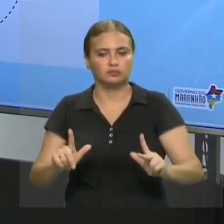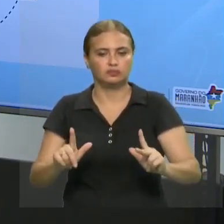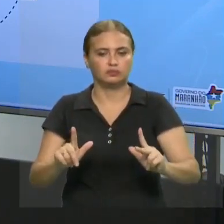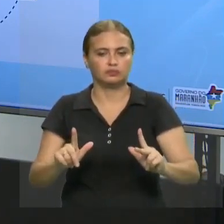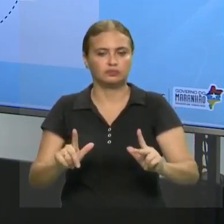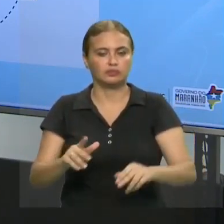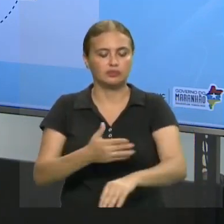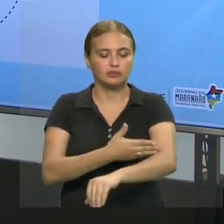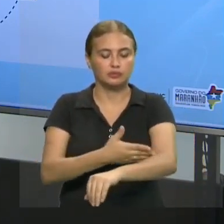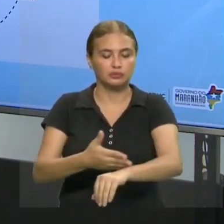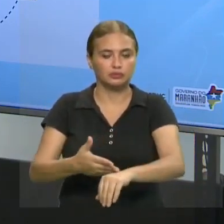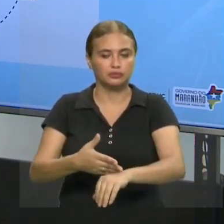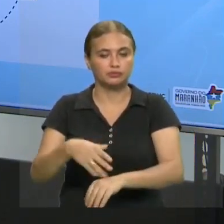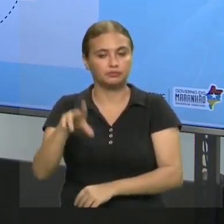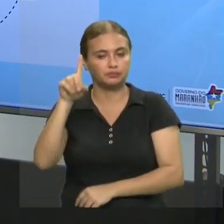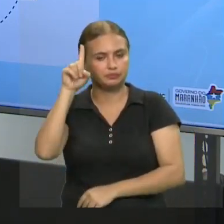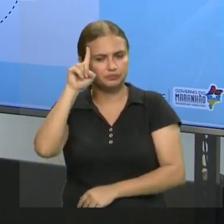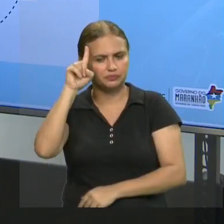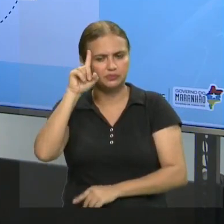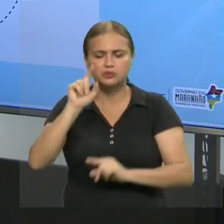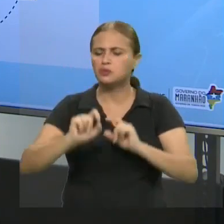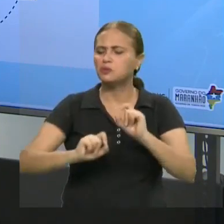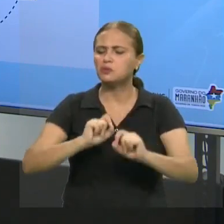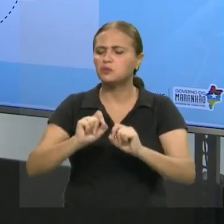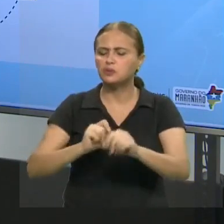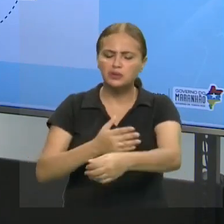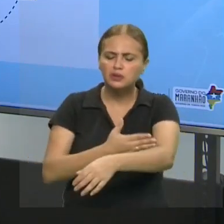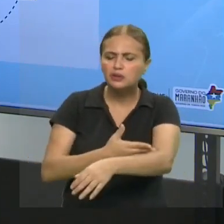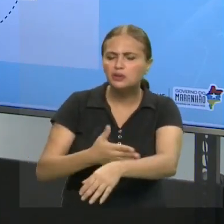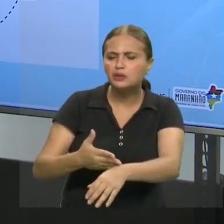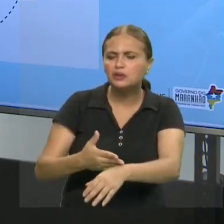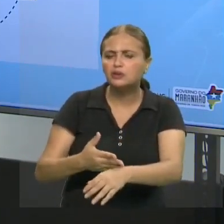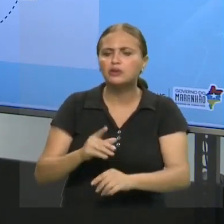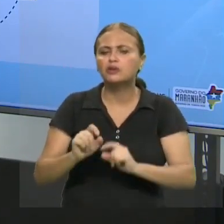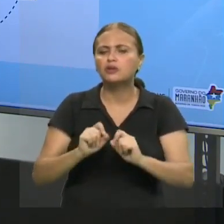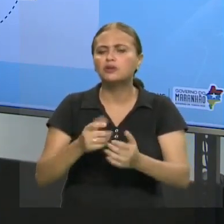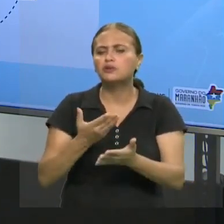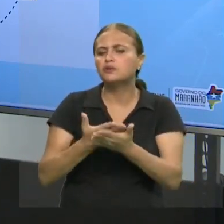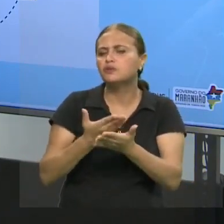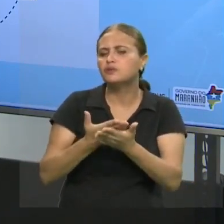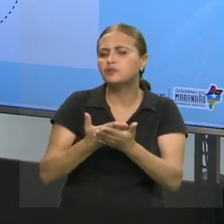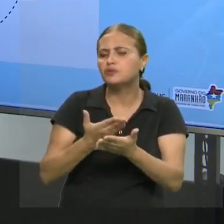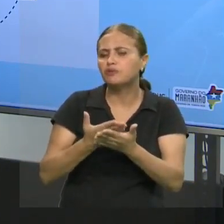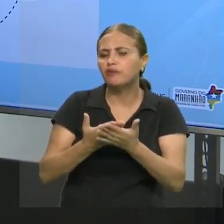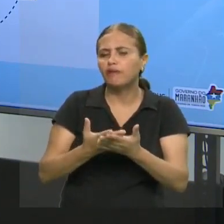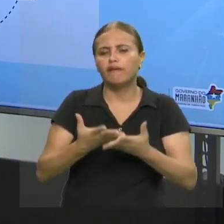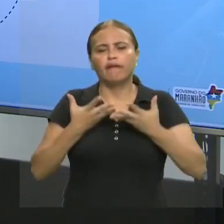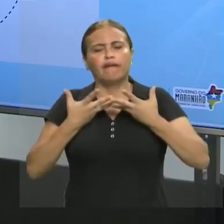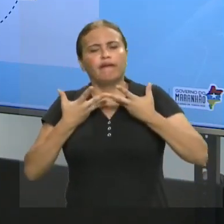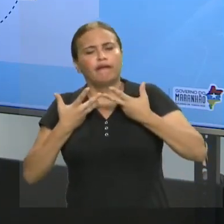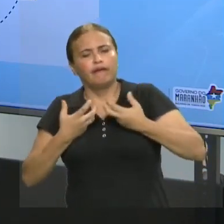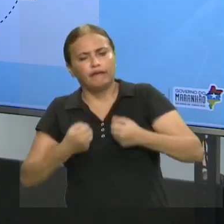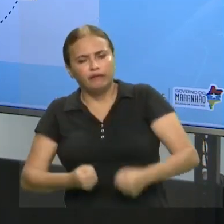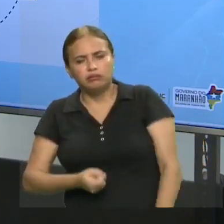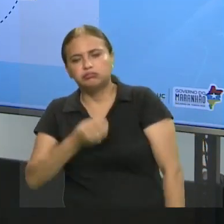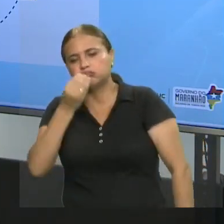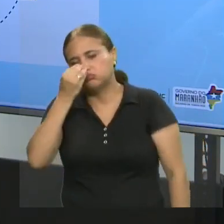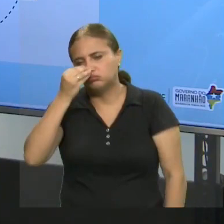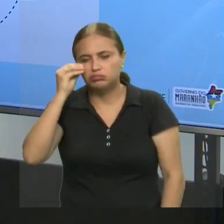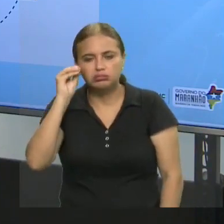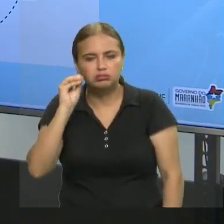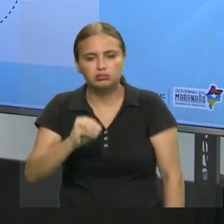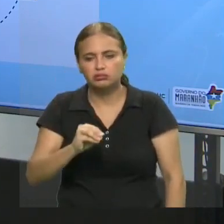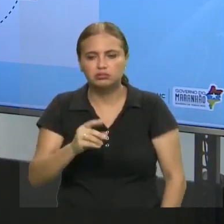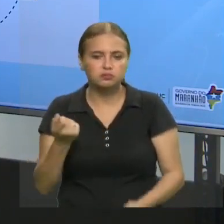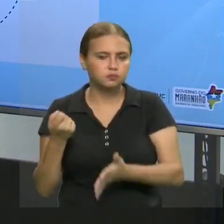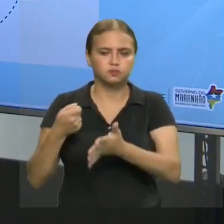hábito e rotina? E fazer com que o que é uma rotina, que é estudar, que pode ser cansativo, pode ser chato ou pode